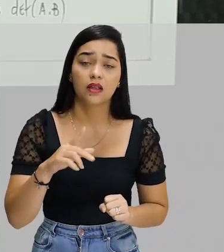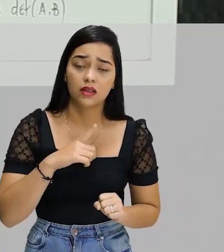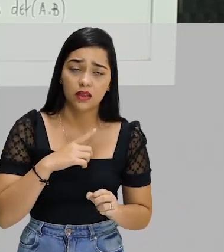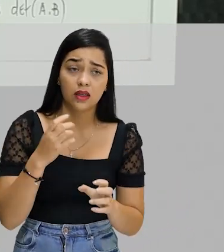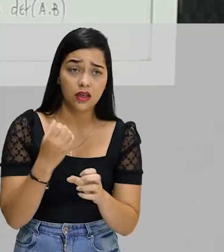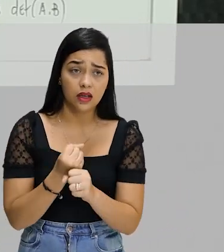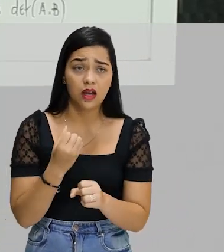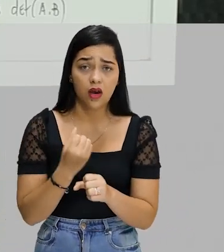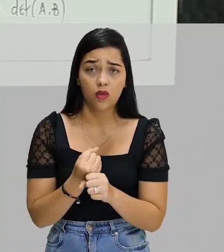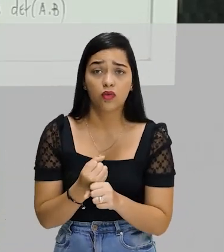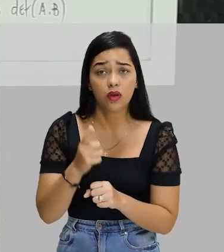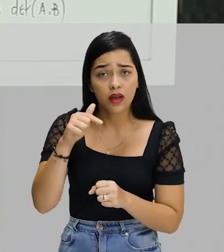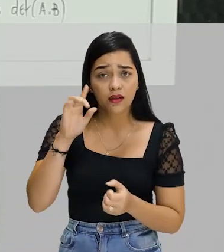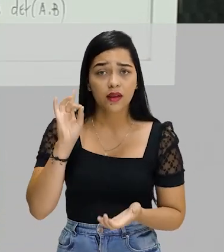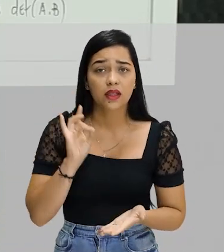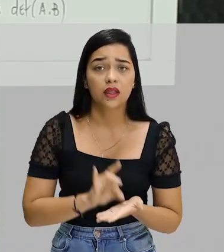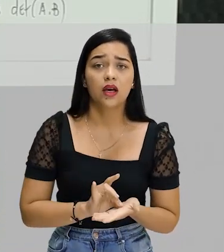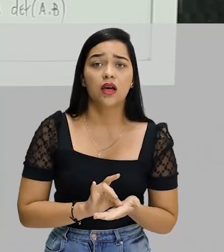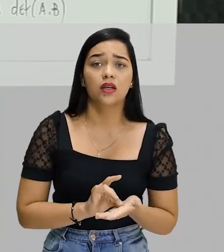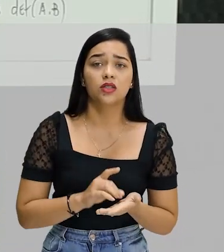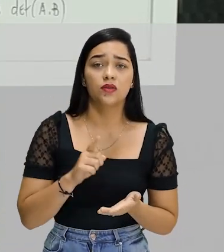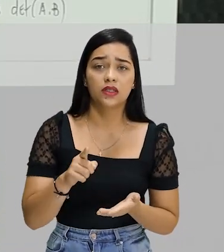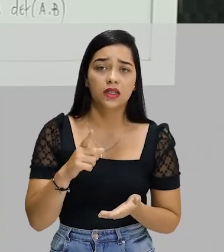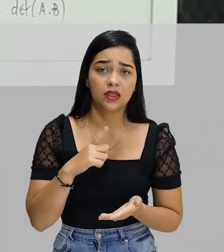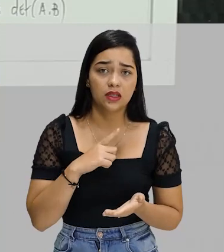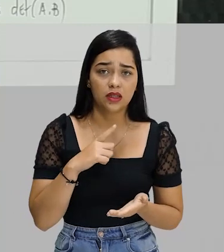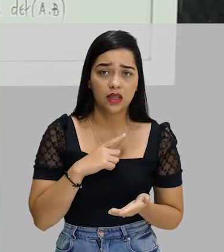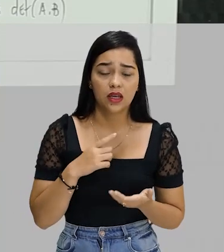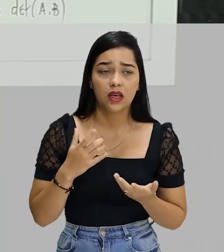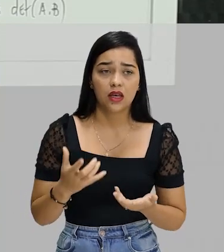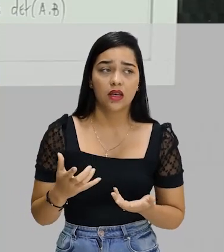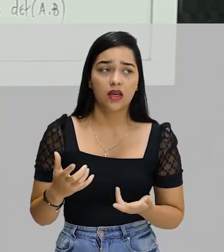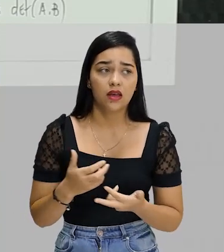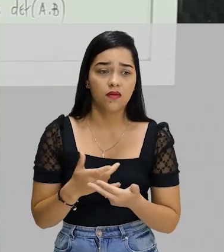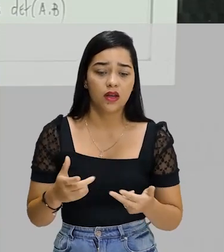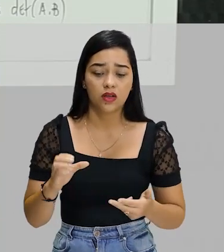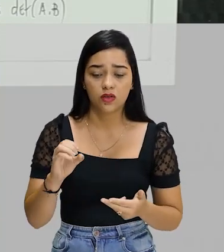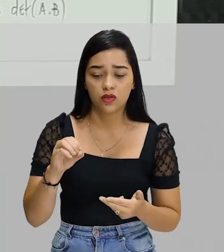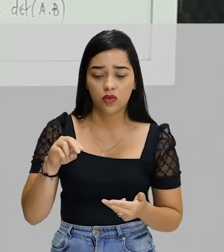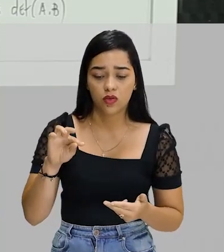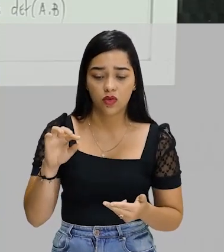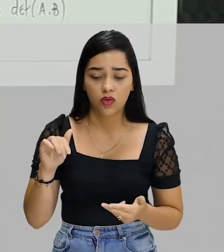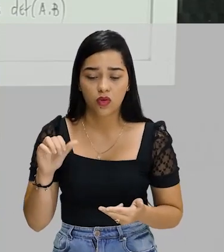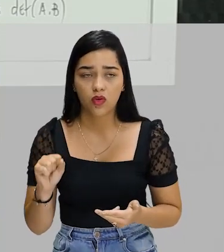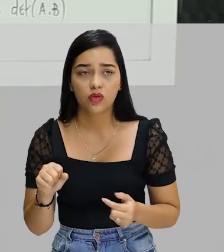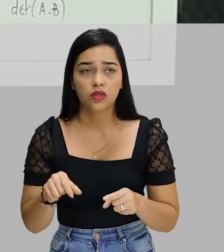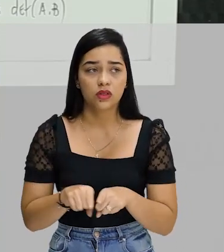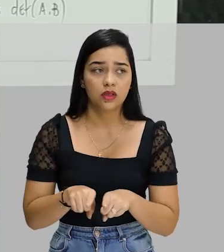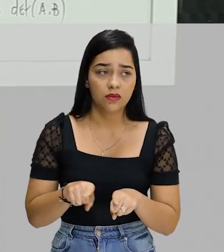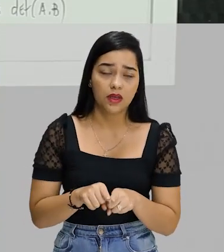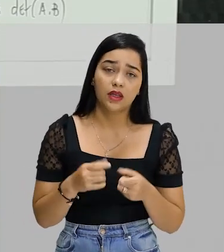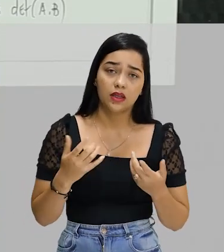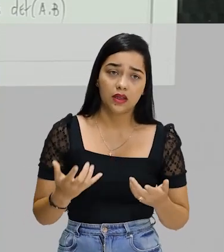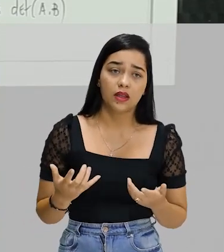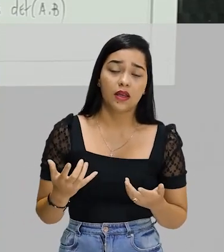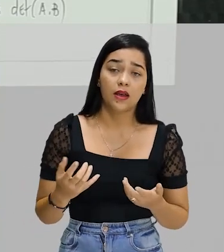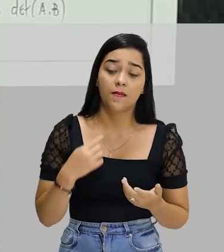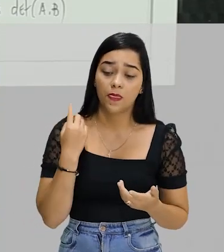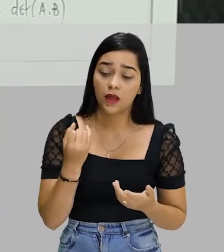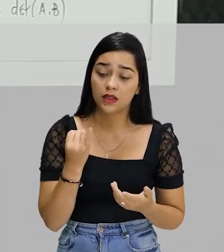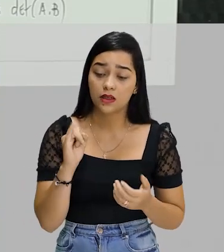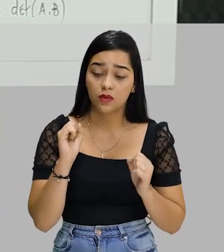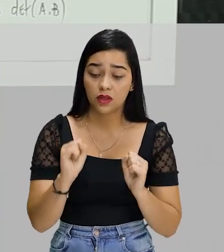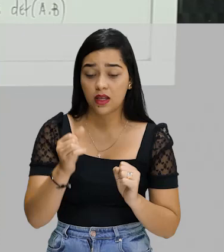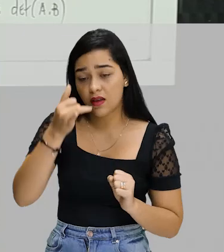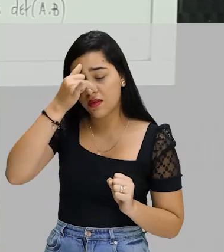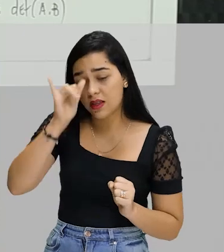cálculo. De fato, né? Você gasta muito fazendo contra, quando conta, então, a gente, se puder